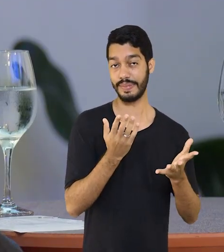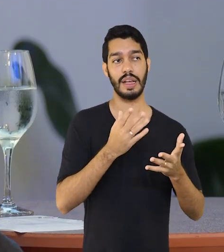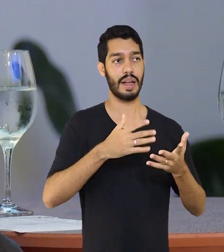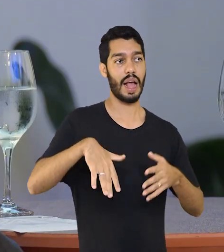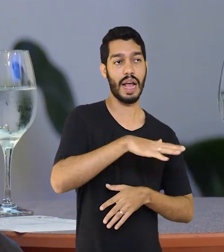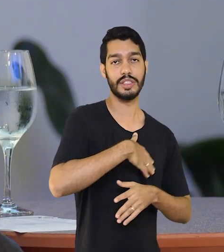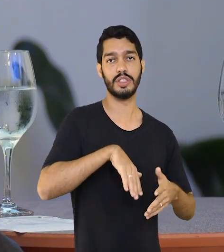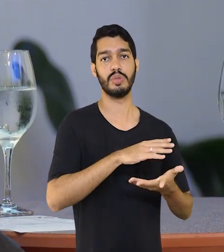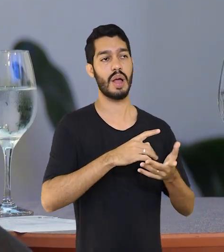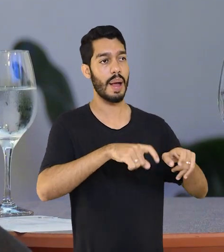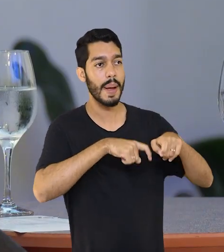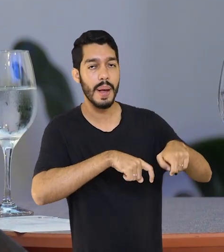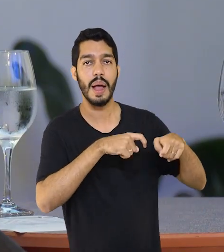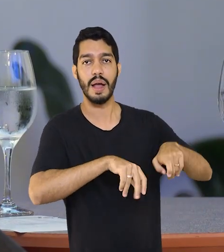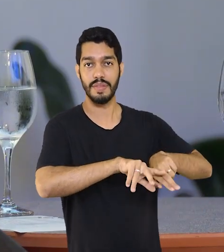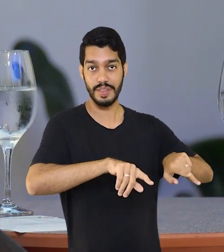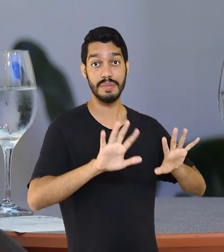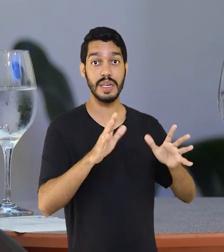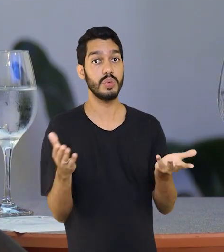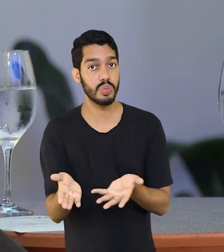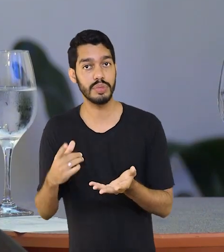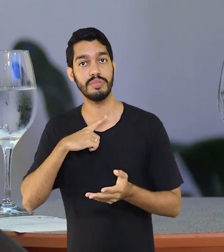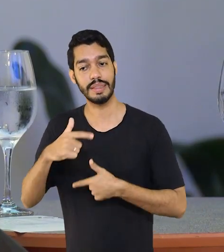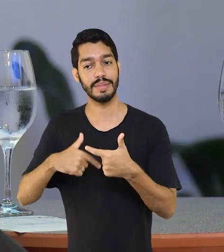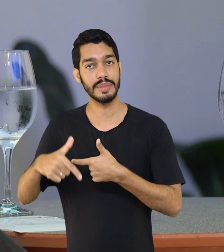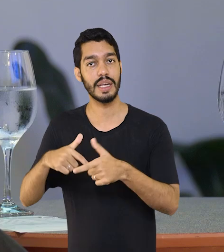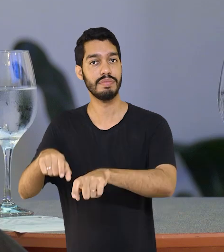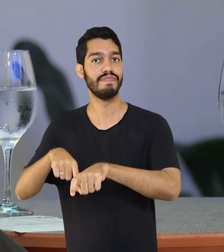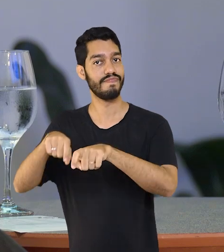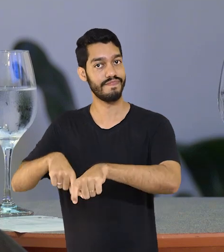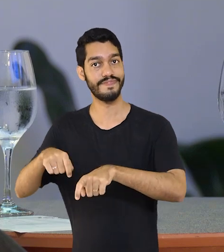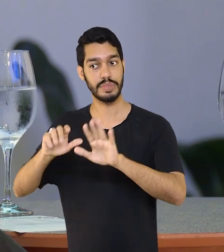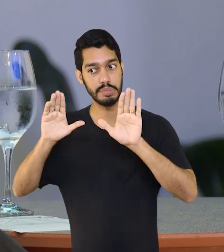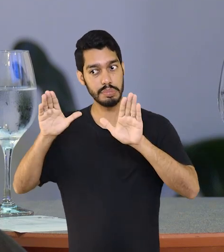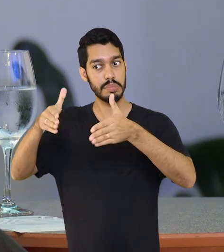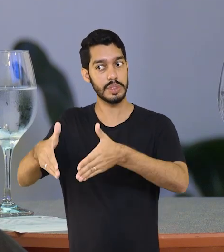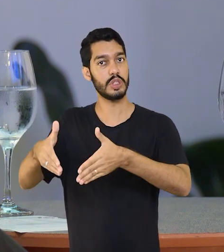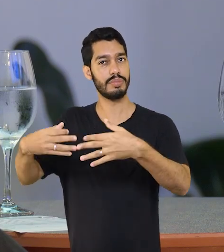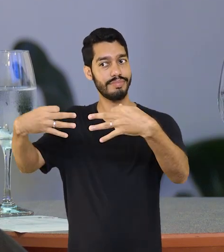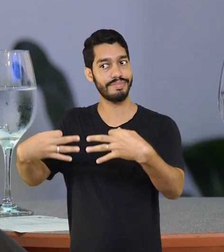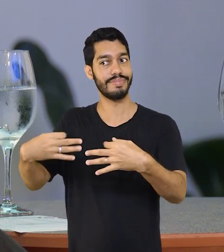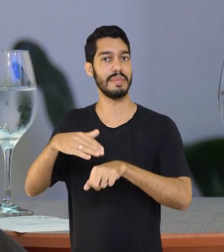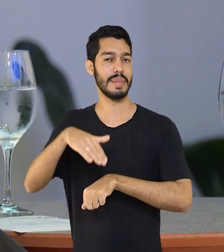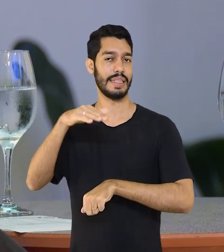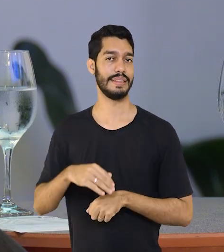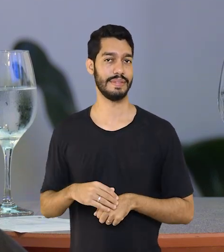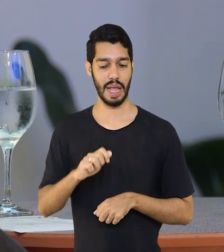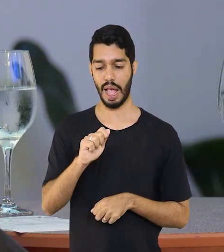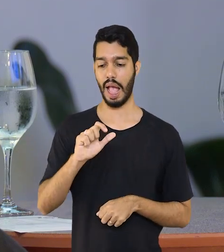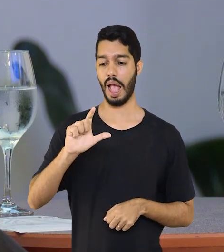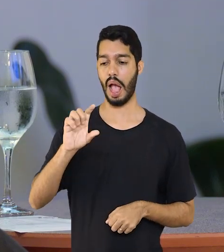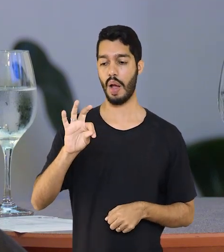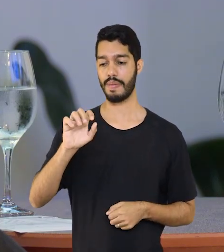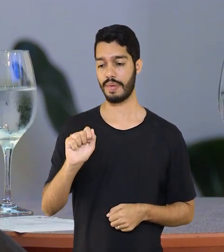Mas, recentemente, a gente tem trabalhado demais no que a gente chama de agricultura de alta precisão, que também, por sua vez,